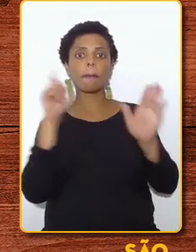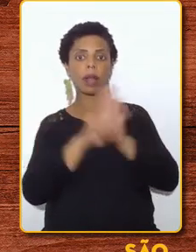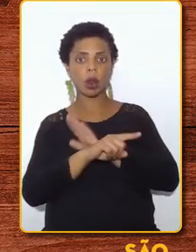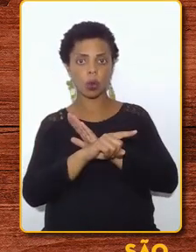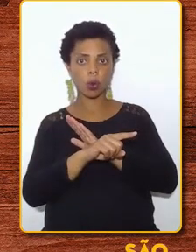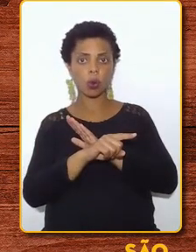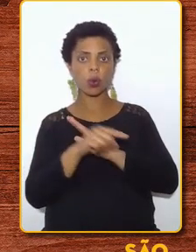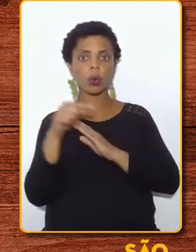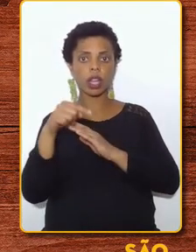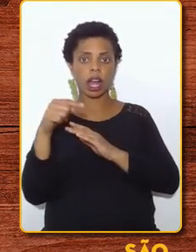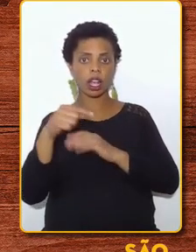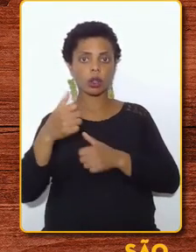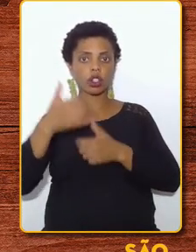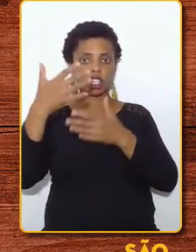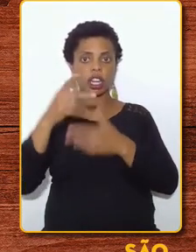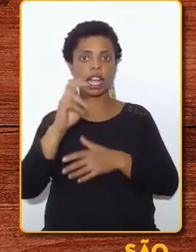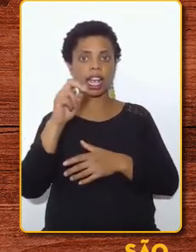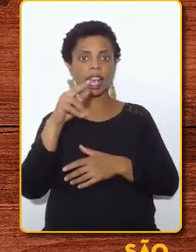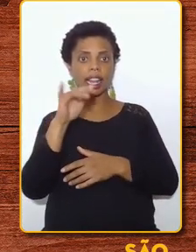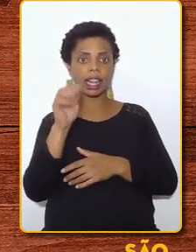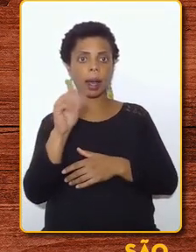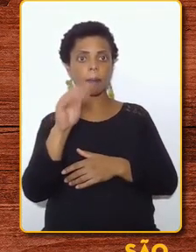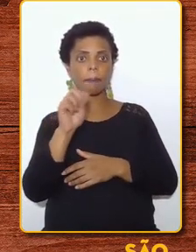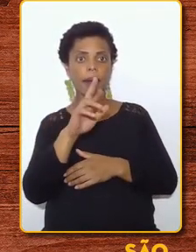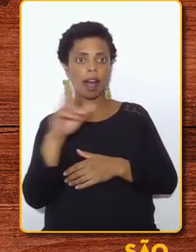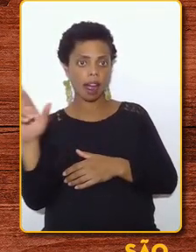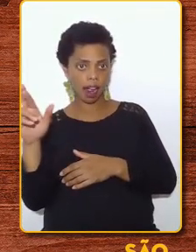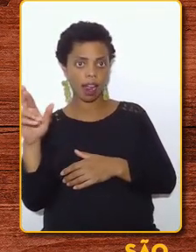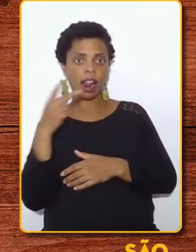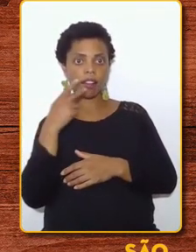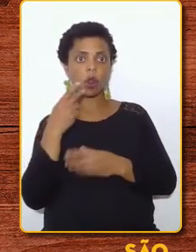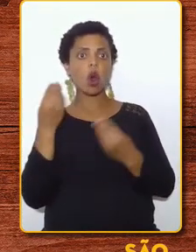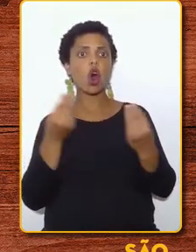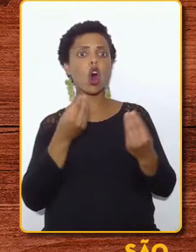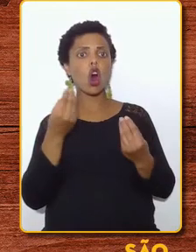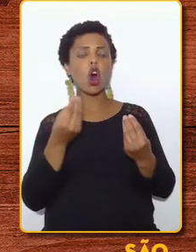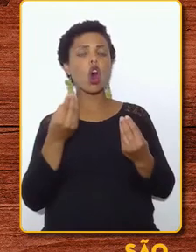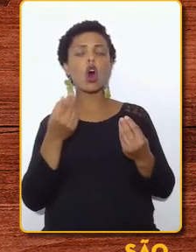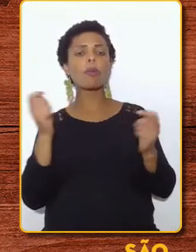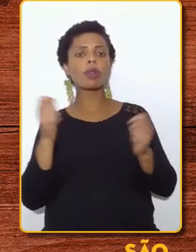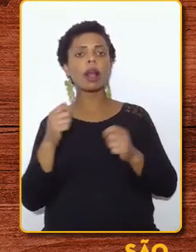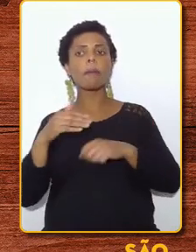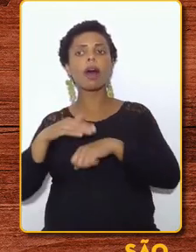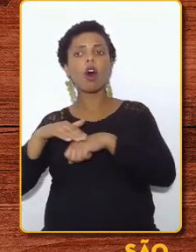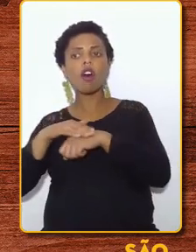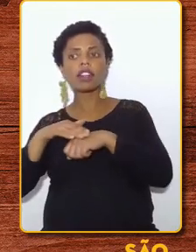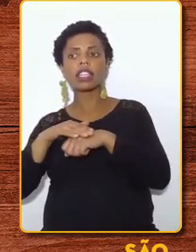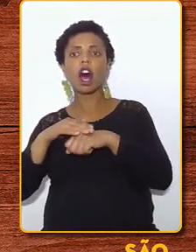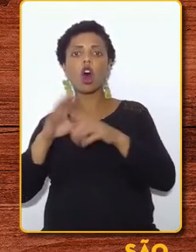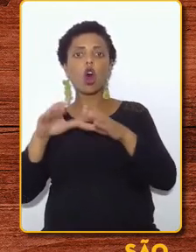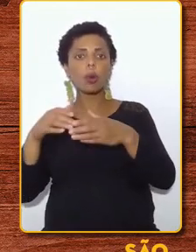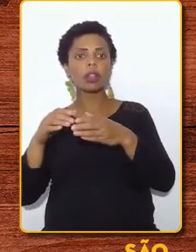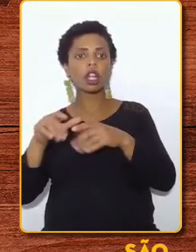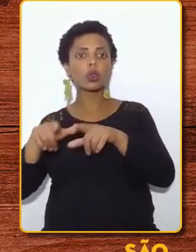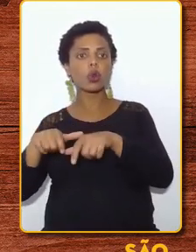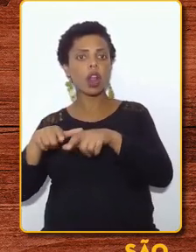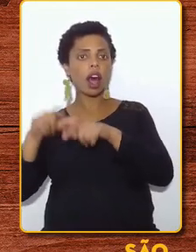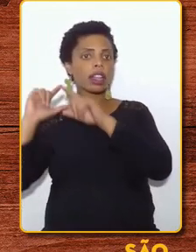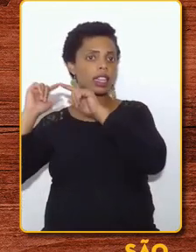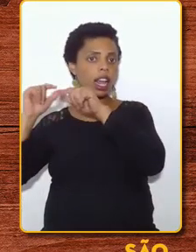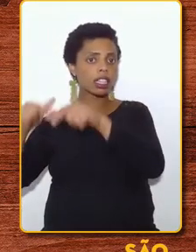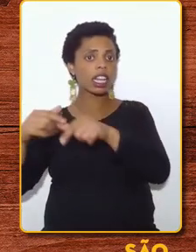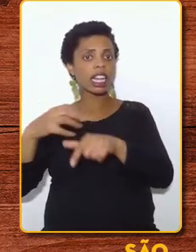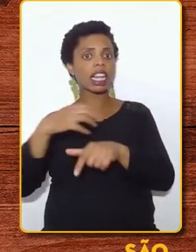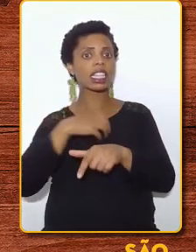Bar. Ela pergunta: como dialogar com comunidades rurais e tradicionais que a cada dia mais se sentem